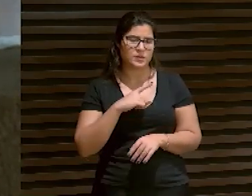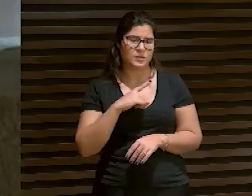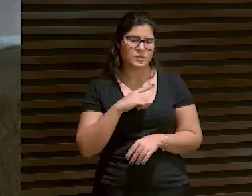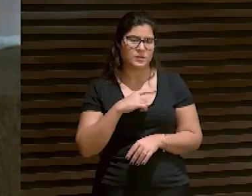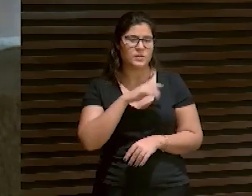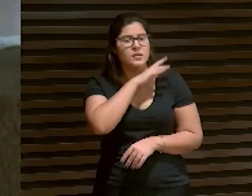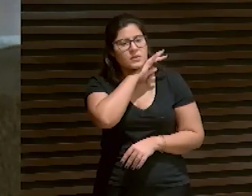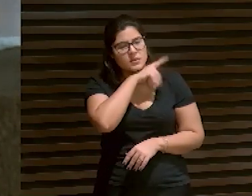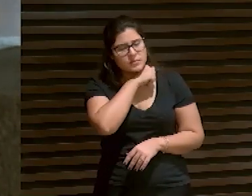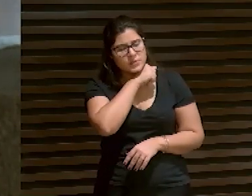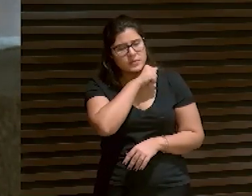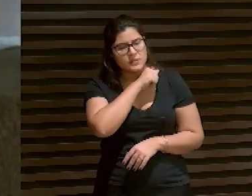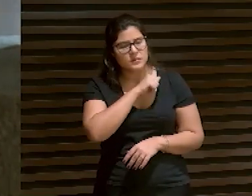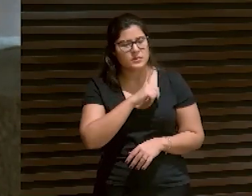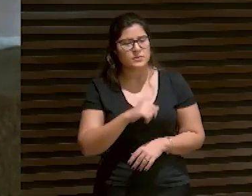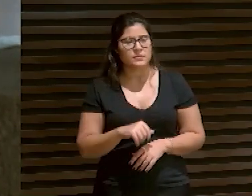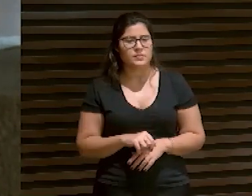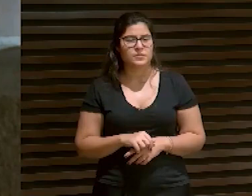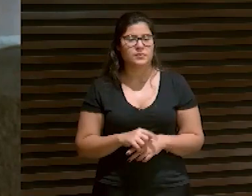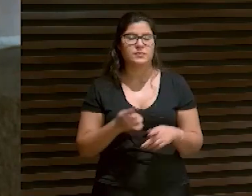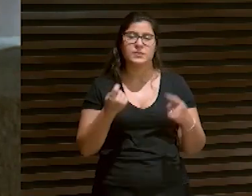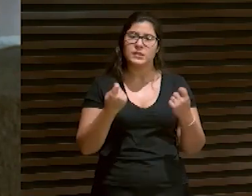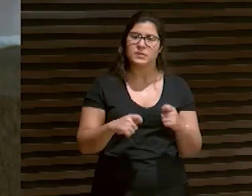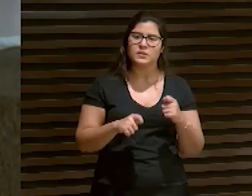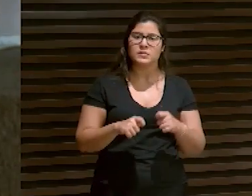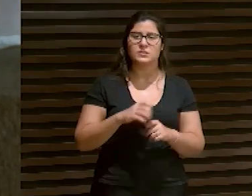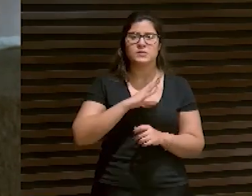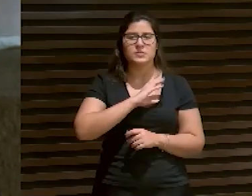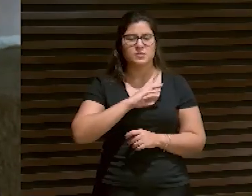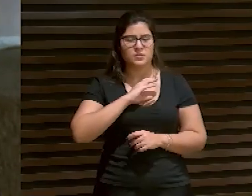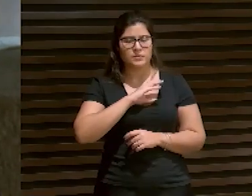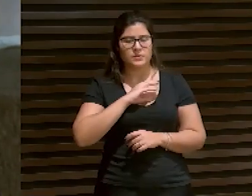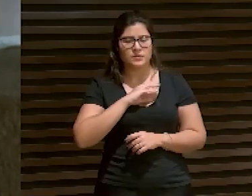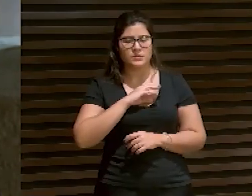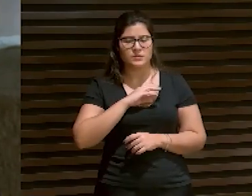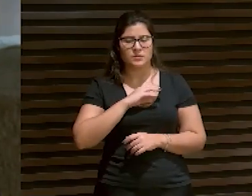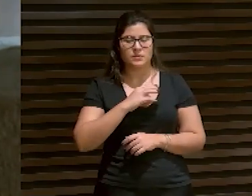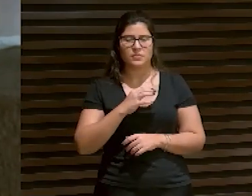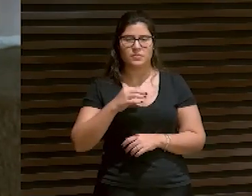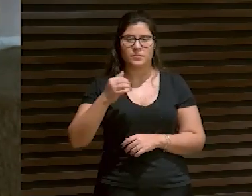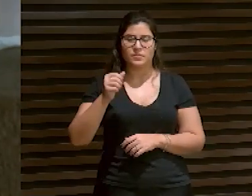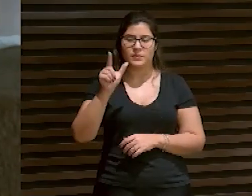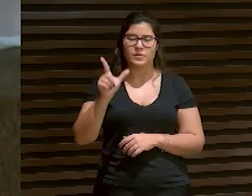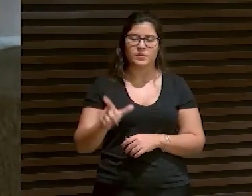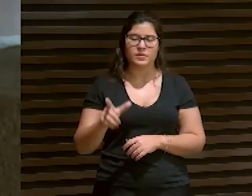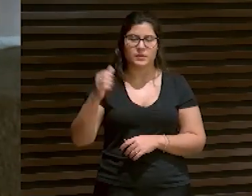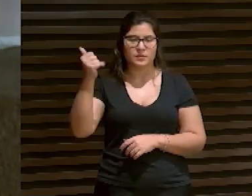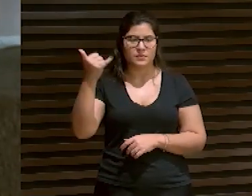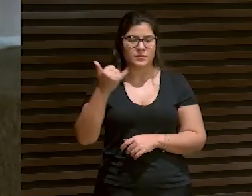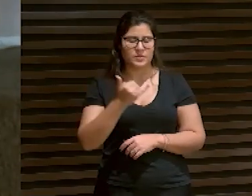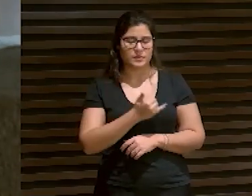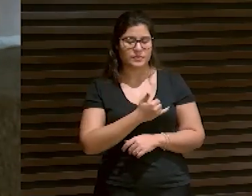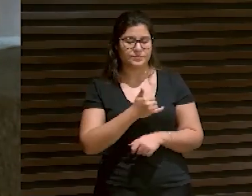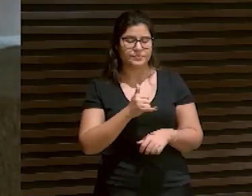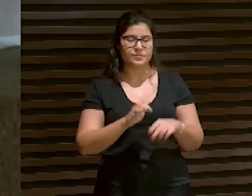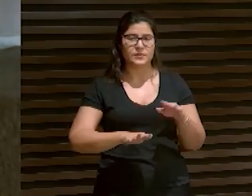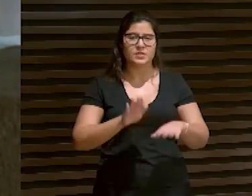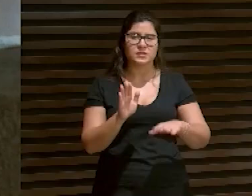ter compaixão daquele povo para quem ele é enviado. E eu entendo, irmãos, que é difícil muitas vezes